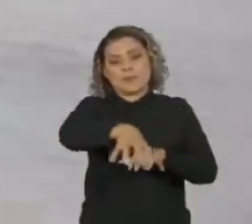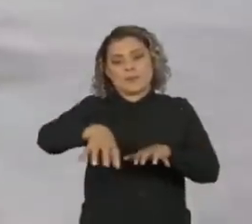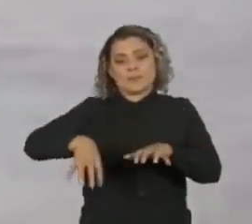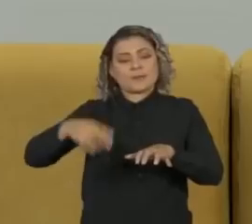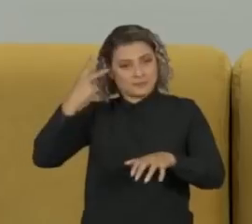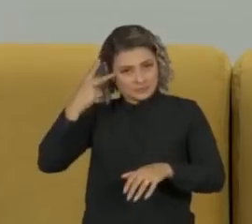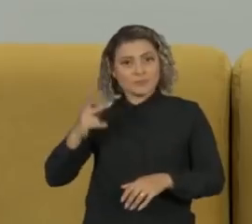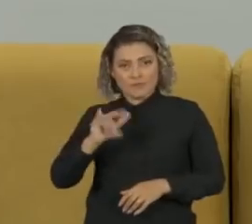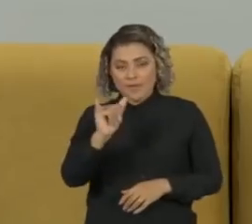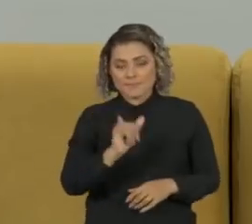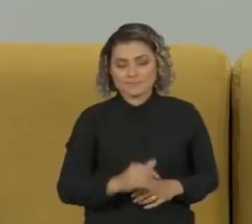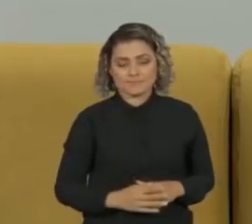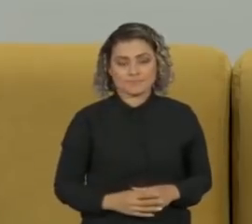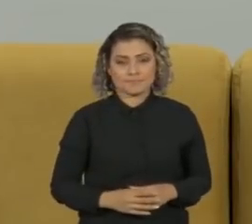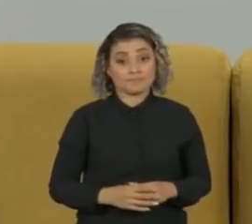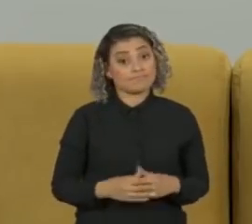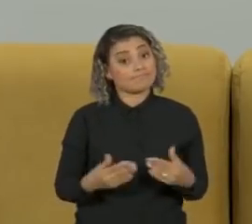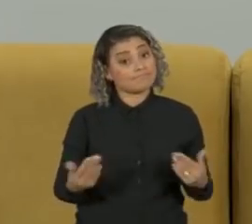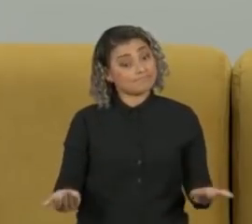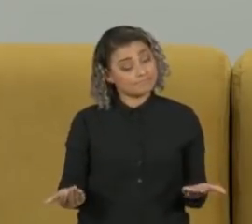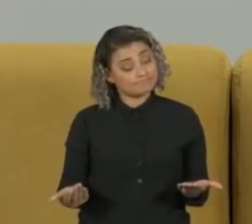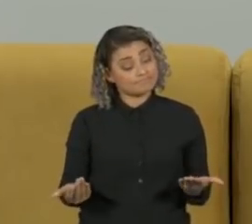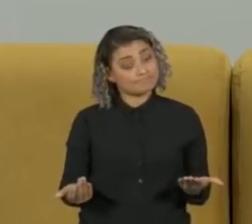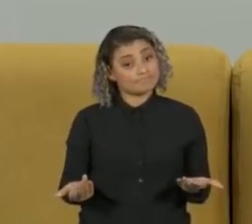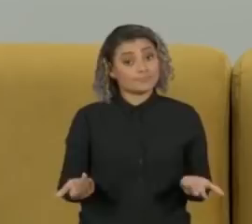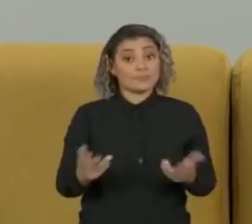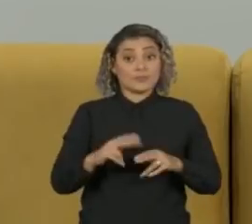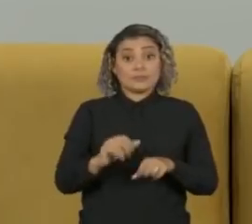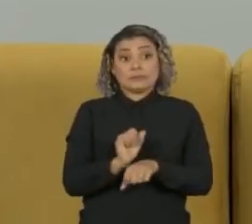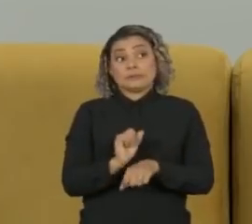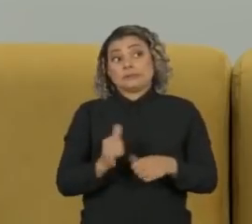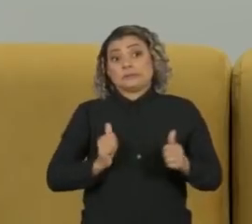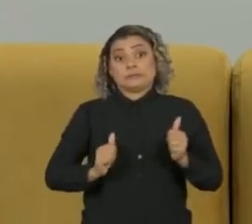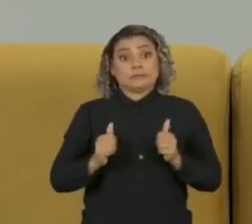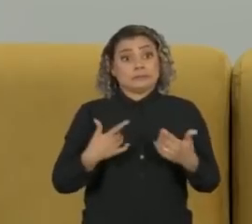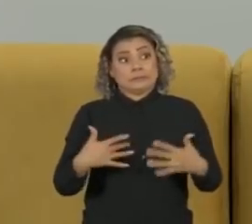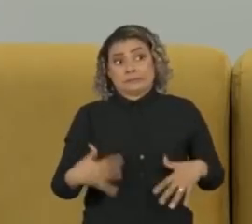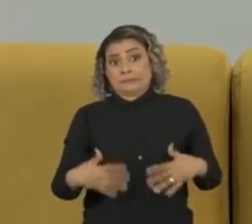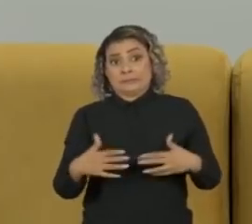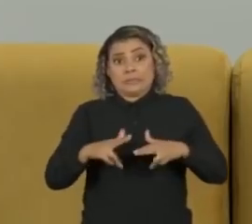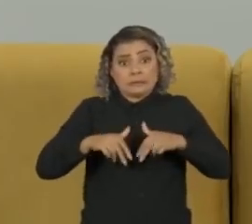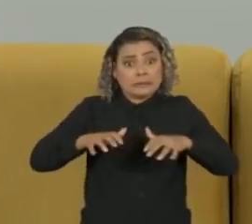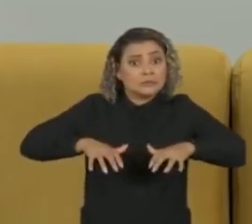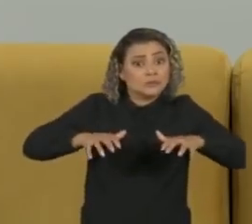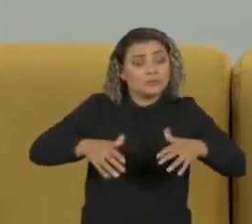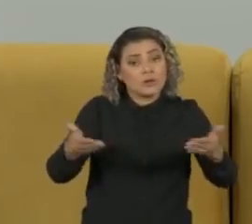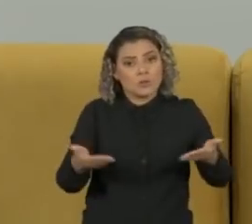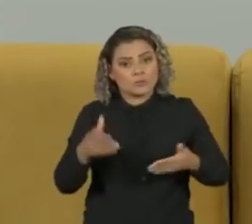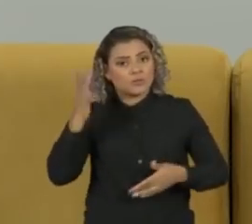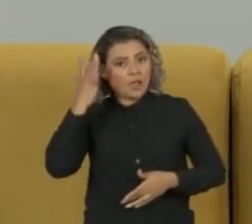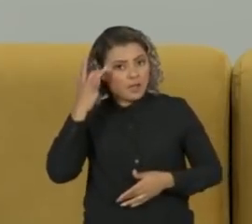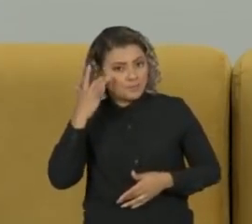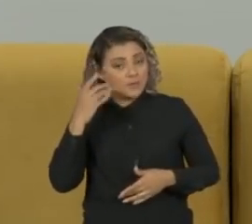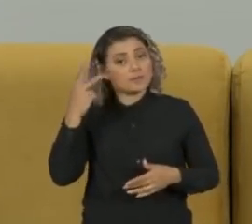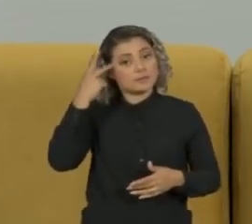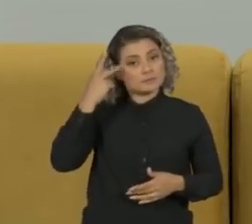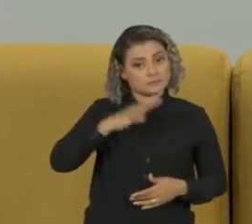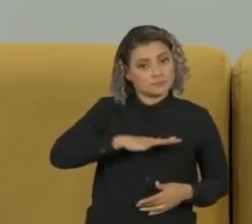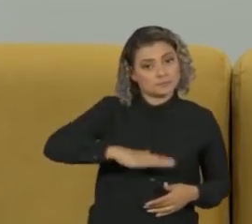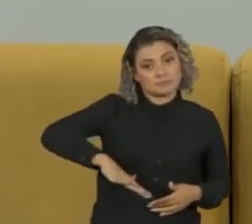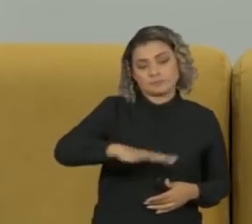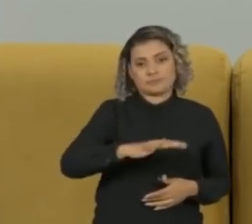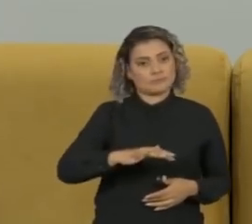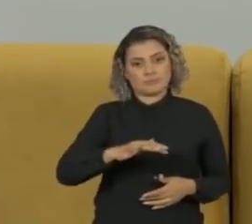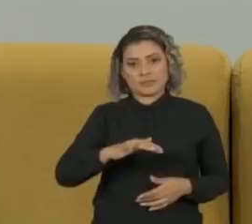Paulo. Pois é, enquanto espera por essas chuvas fortes previstas para hoje e amanhã, a cidade de São Paulo ainda não